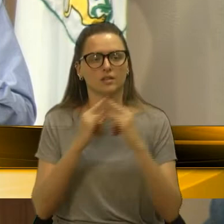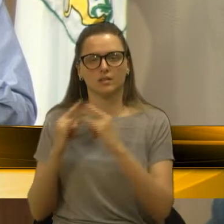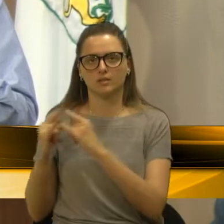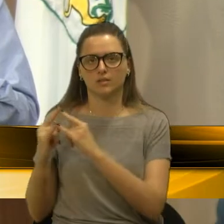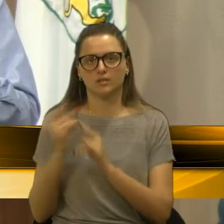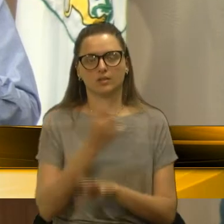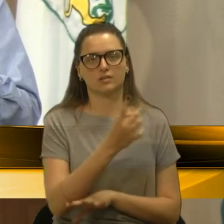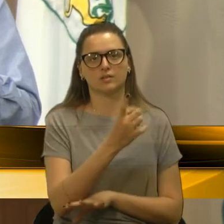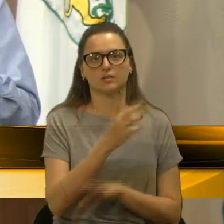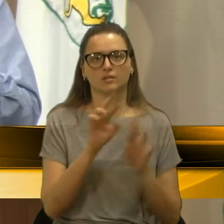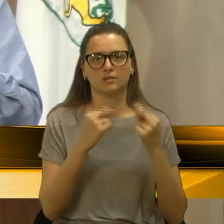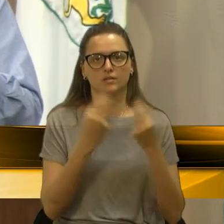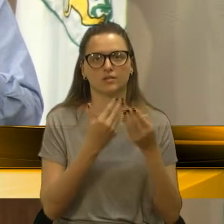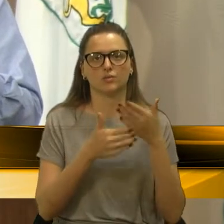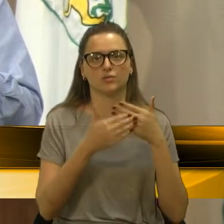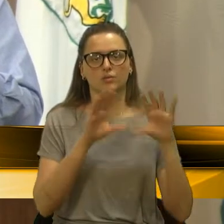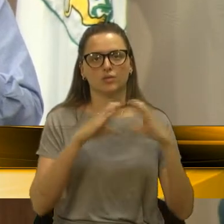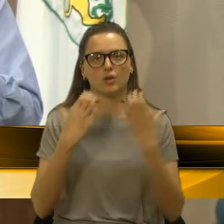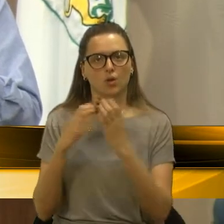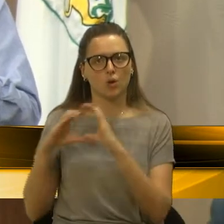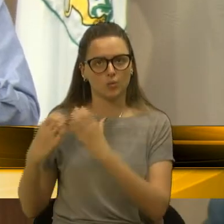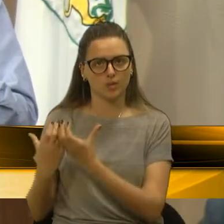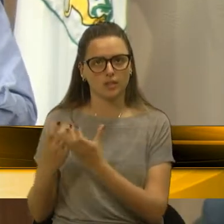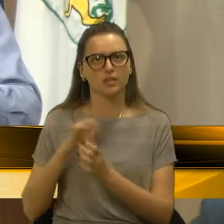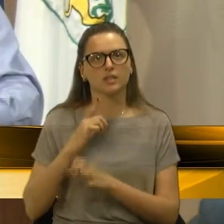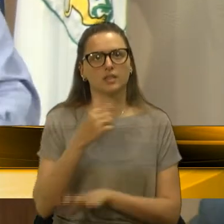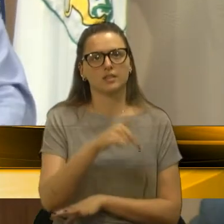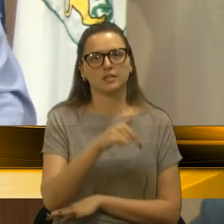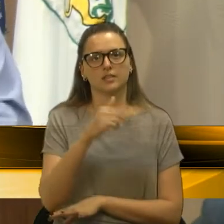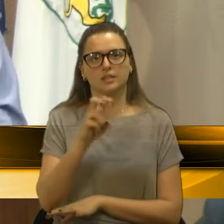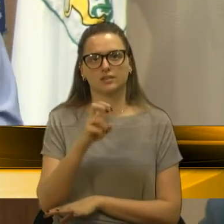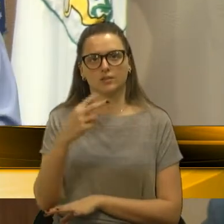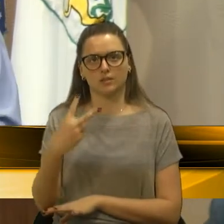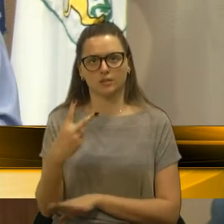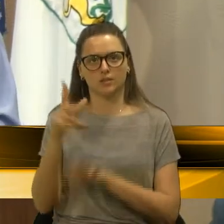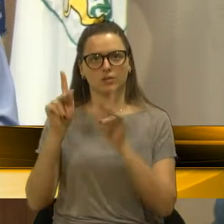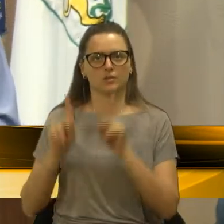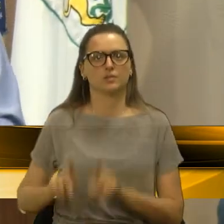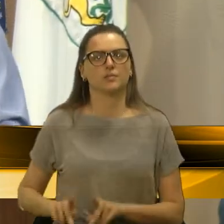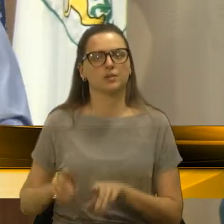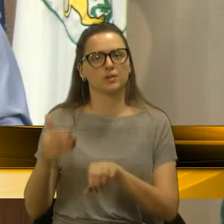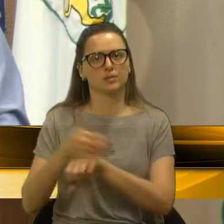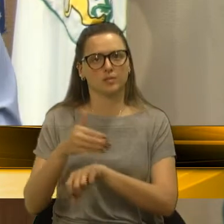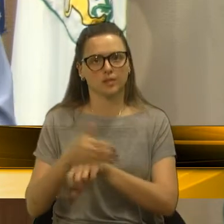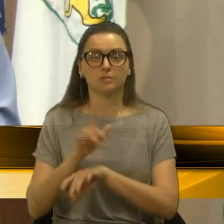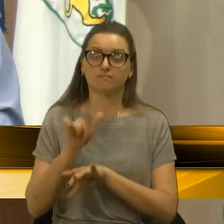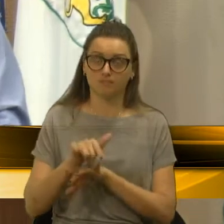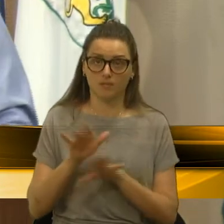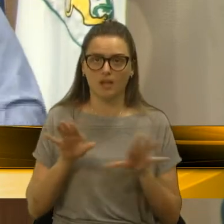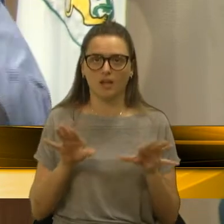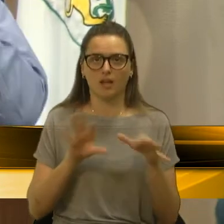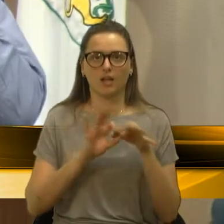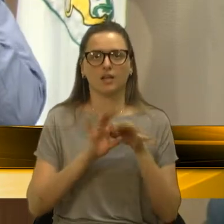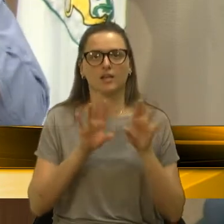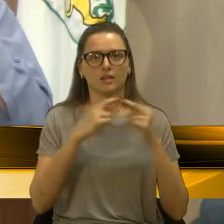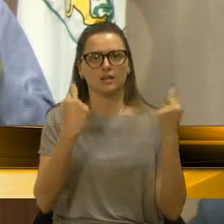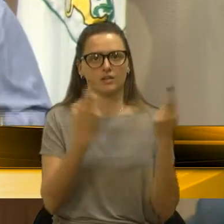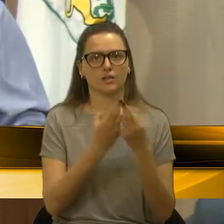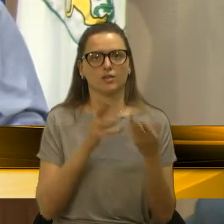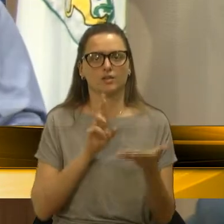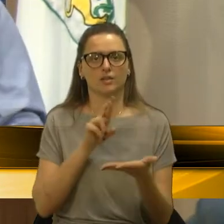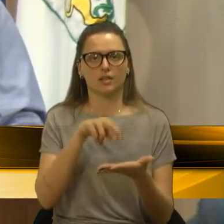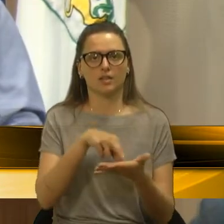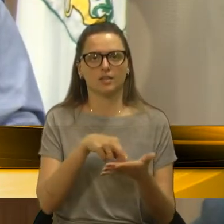reuniões comunitárias que reuniram 752 pessoas. Esse foi o conjunto das reuniões realizadas